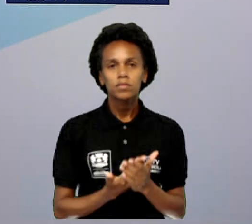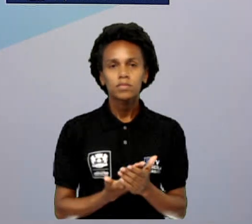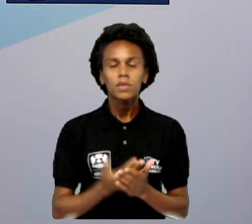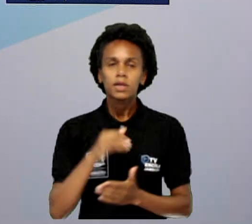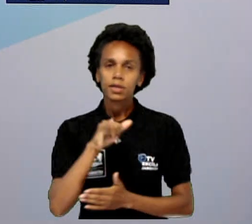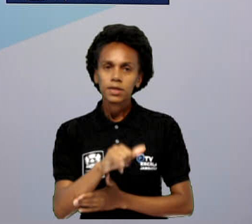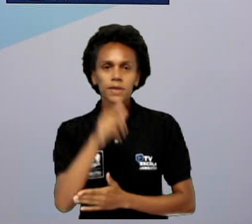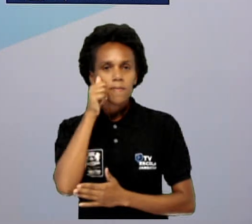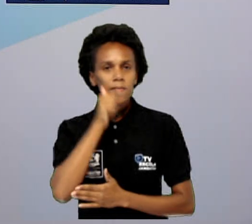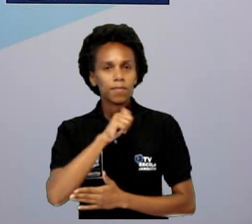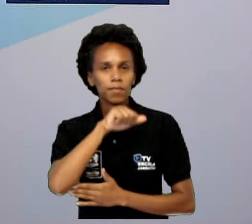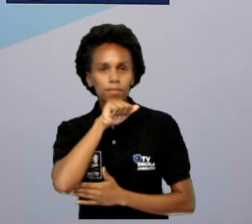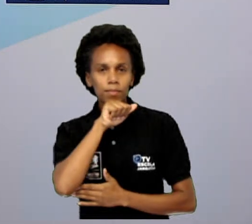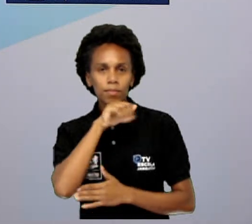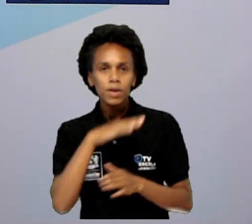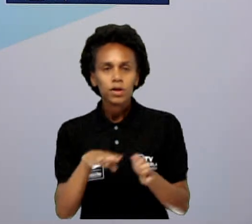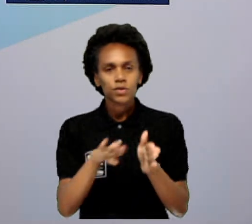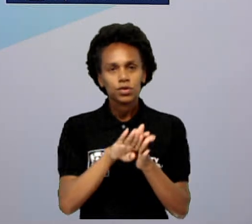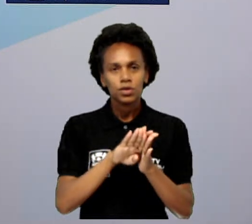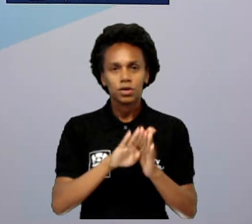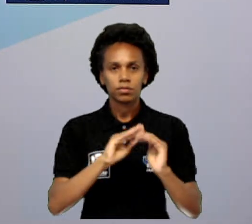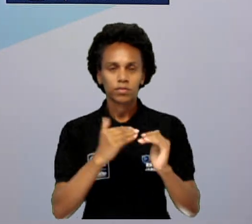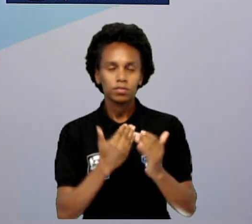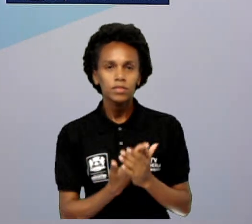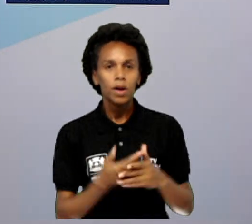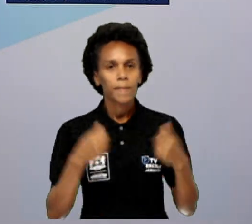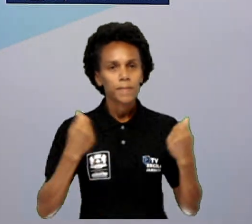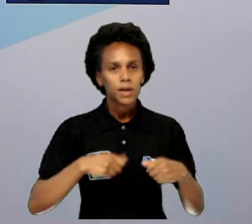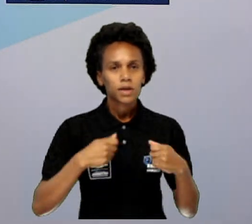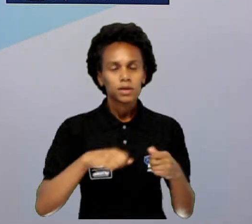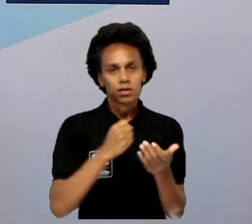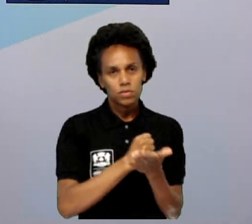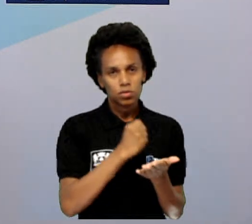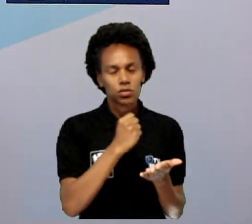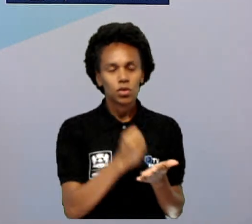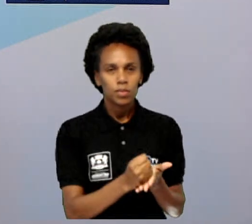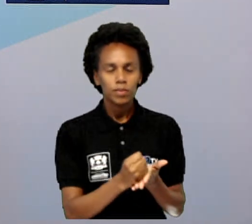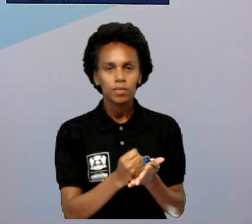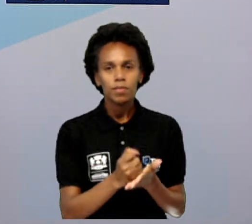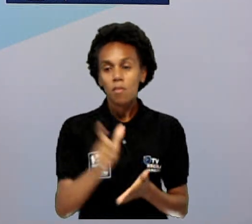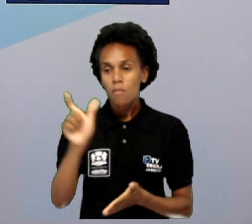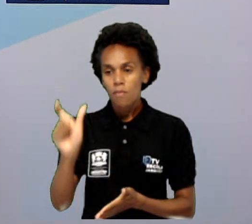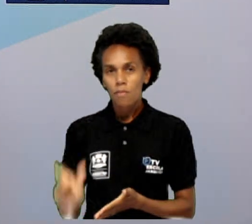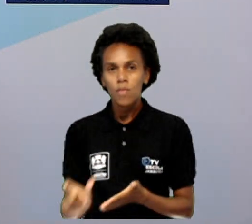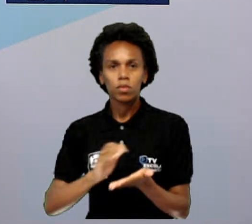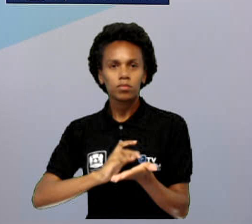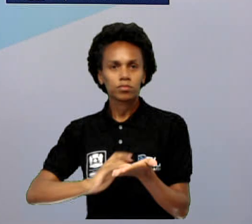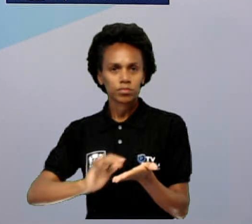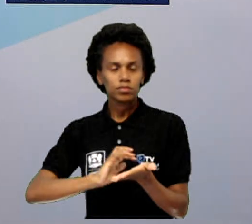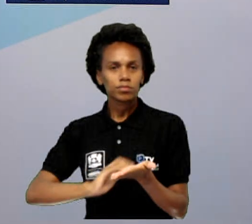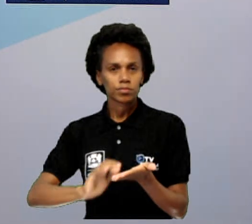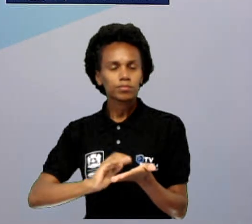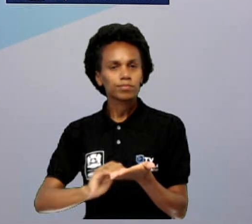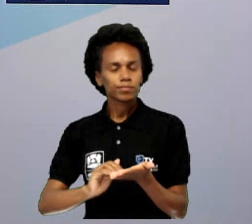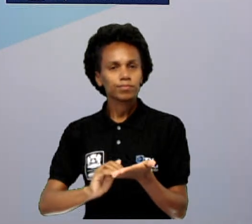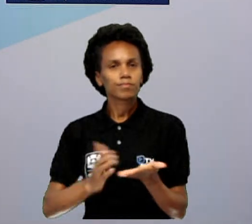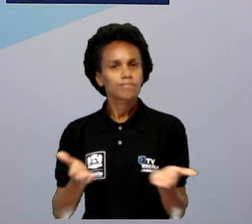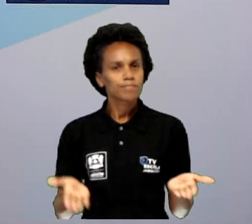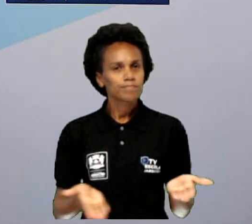algum documento, é a secretária que vai poder atendê-la, não é verdade? Também tem